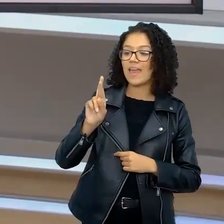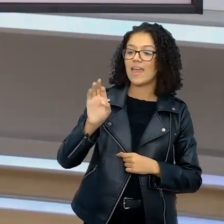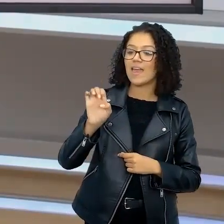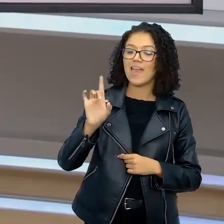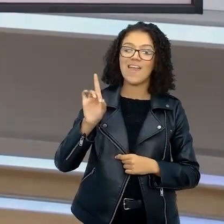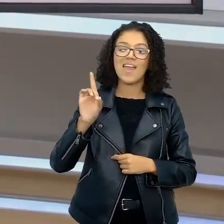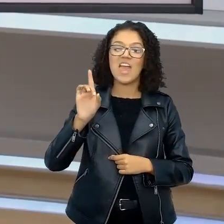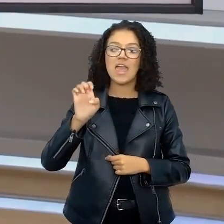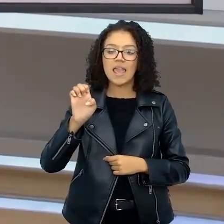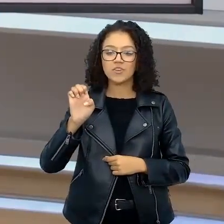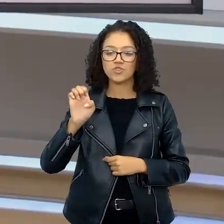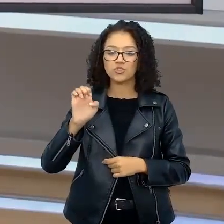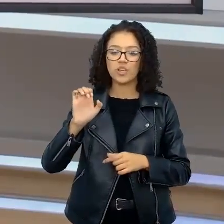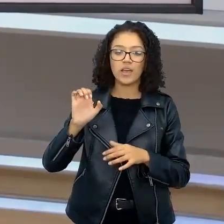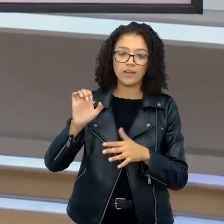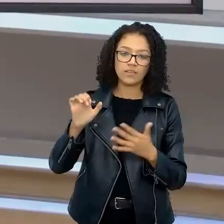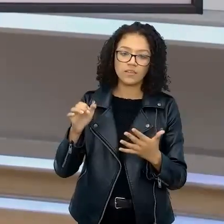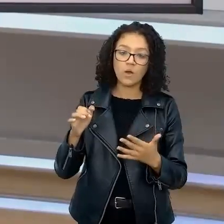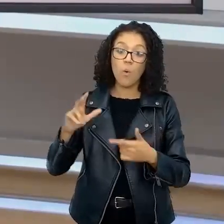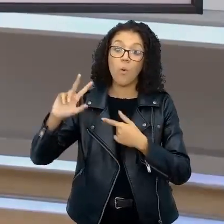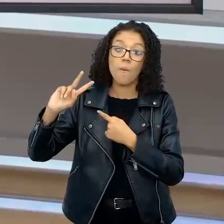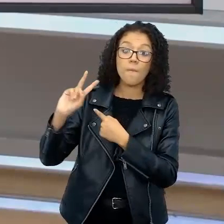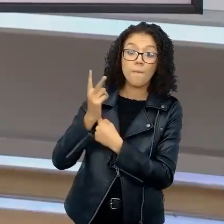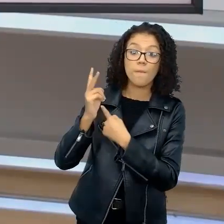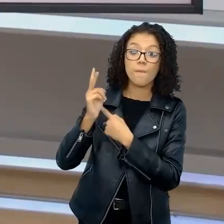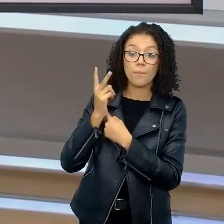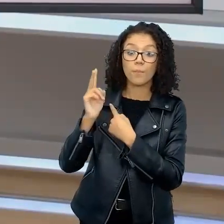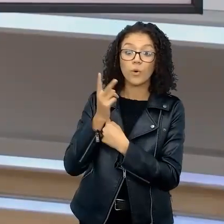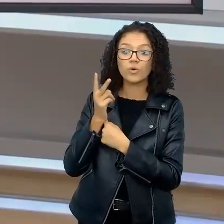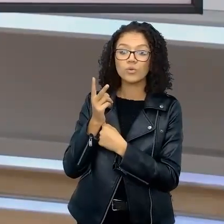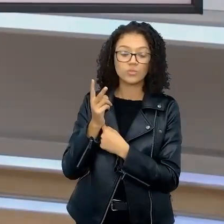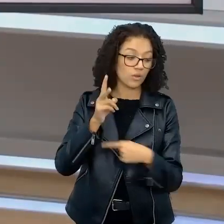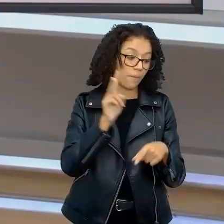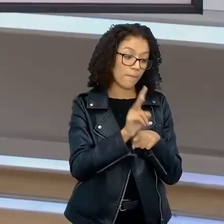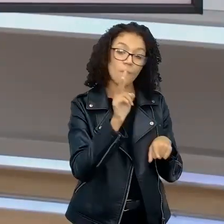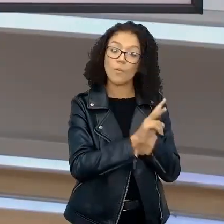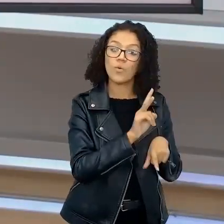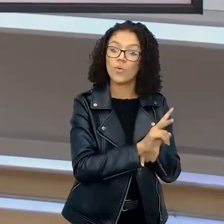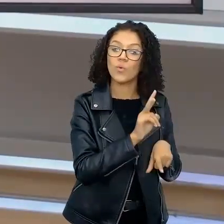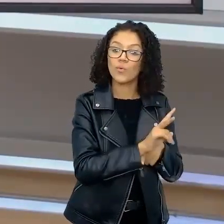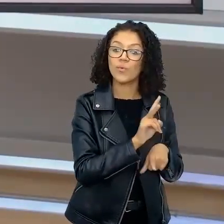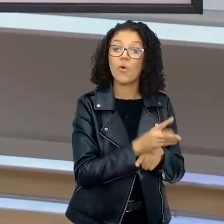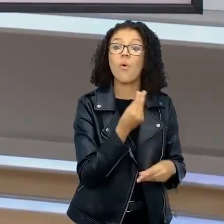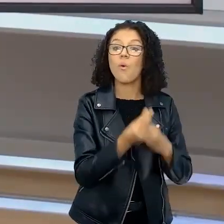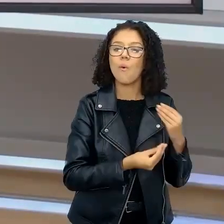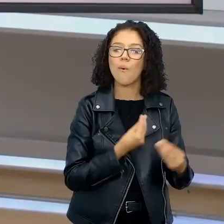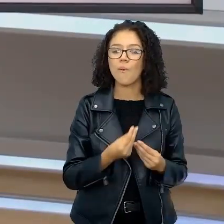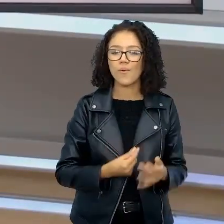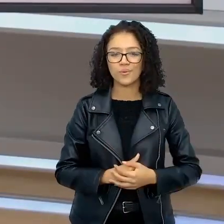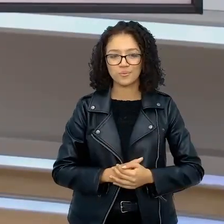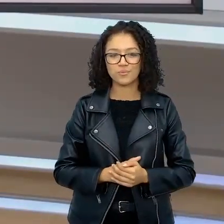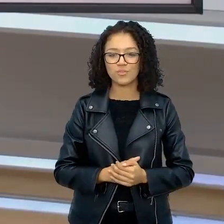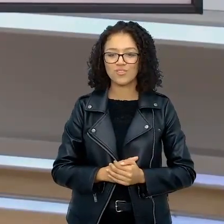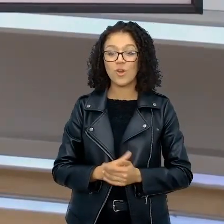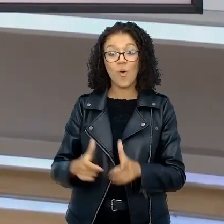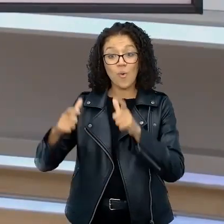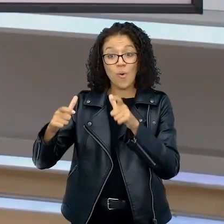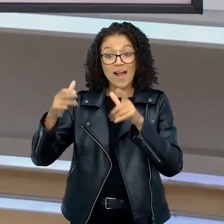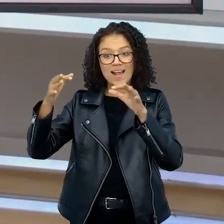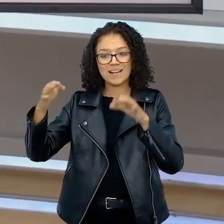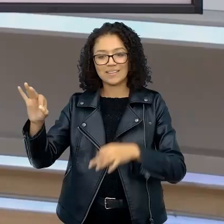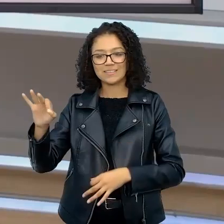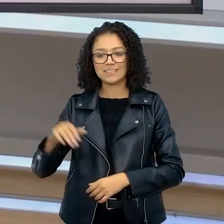proteção, que é também uma coisa que a gente vai falar nessa aula. Então, você vai tratar essa criança ou